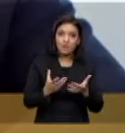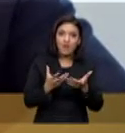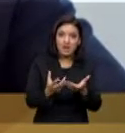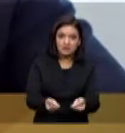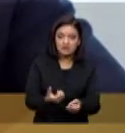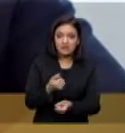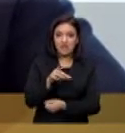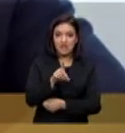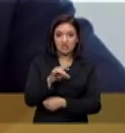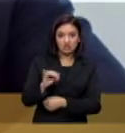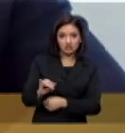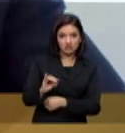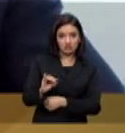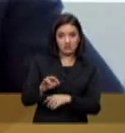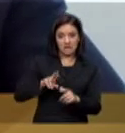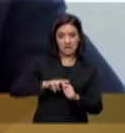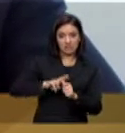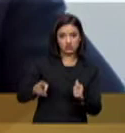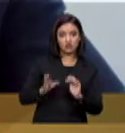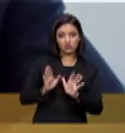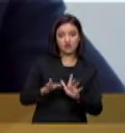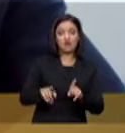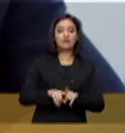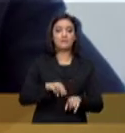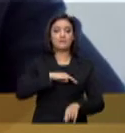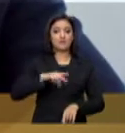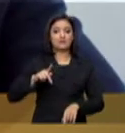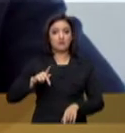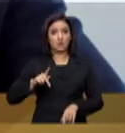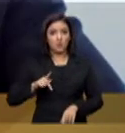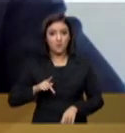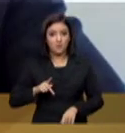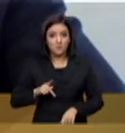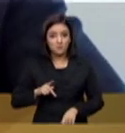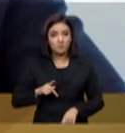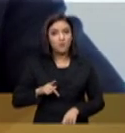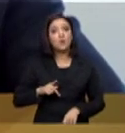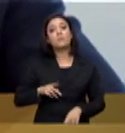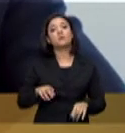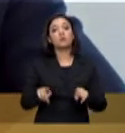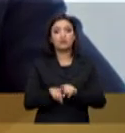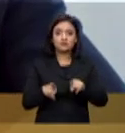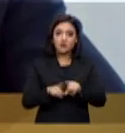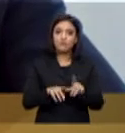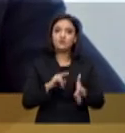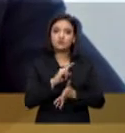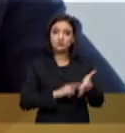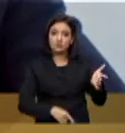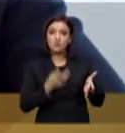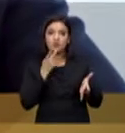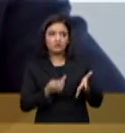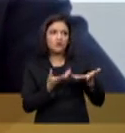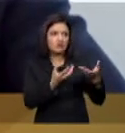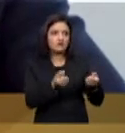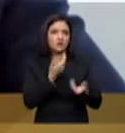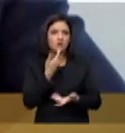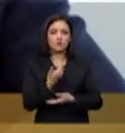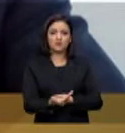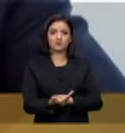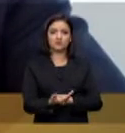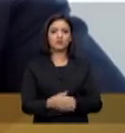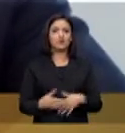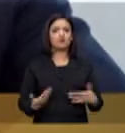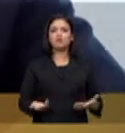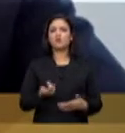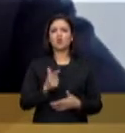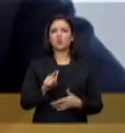da Advocacia Geral da União e o parecer do Ministério Público pela Procuradoria Geral da República, também pela procedência dos pedidos. Quer dizer, não há